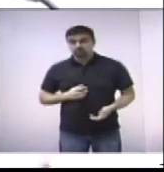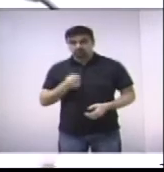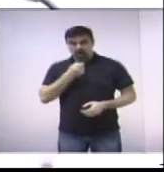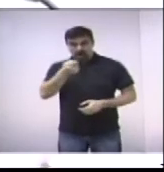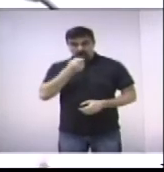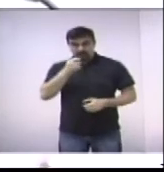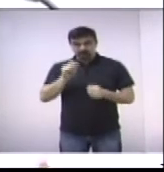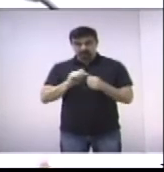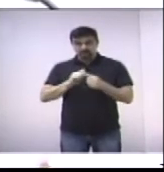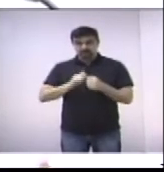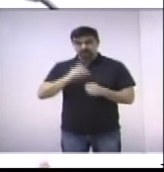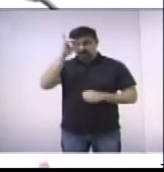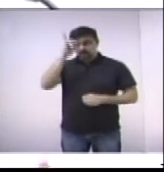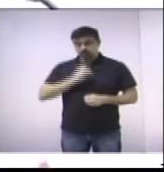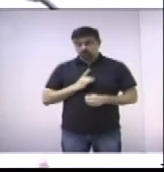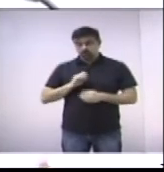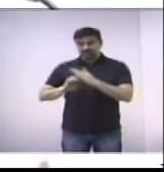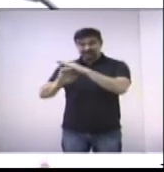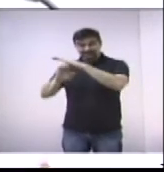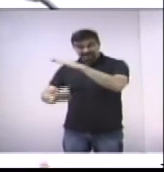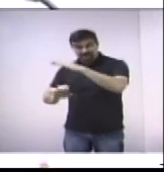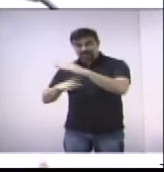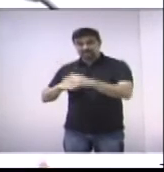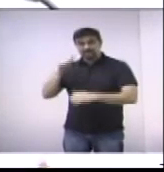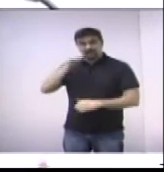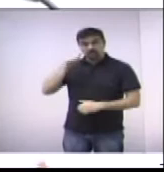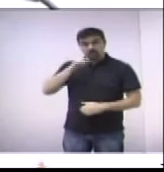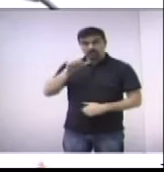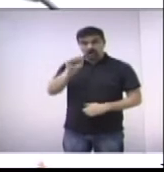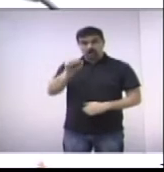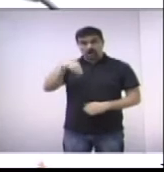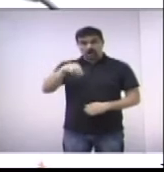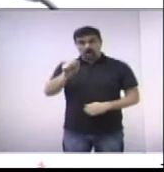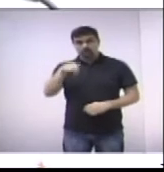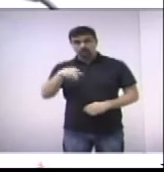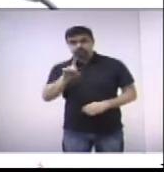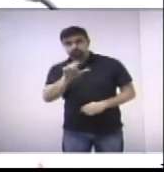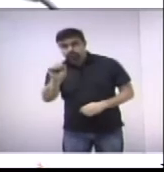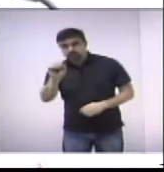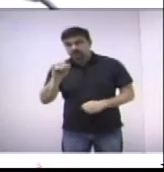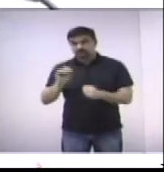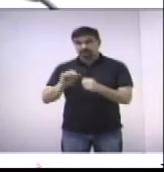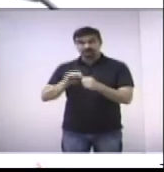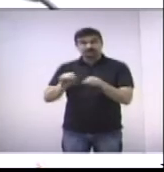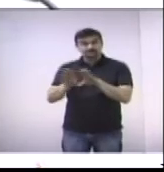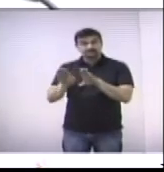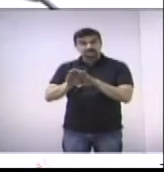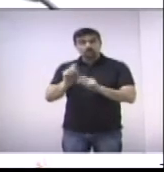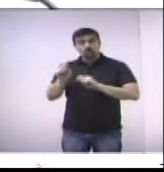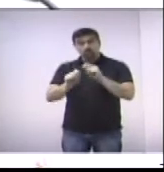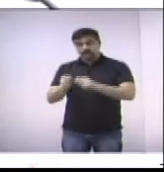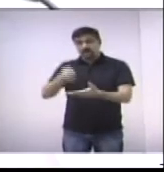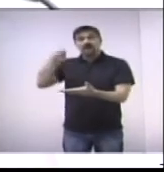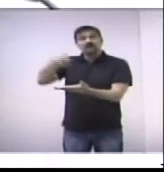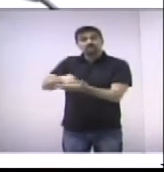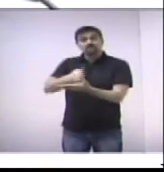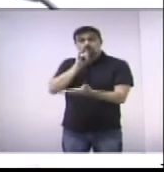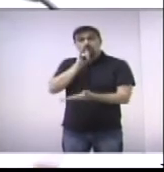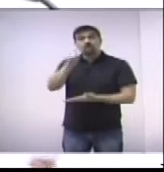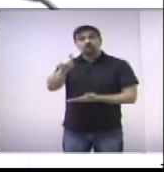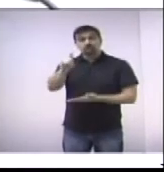concedida pela diretora proprietária da empresa MD4, Amanda Faria Furlan, em favor do Correio Paulense, em anexo, a mesma afirmou